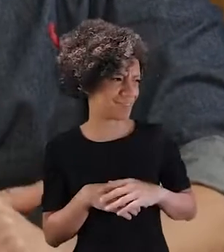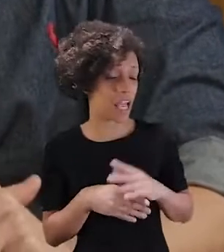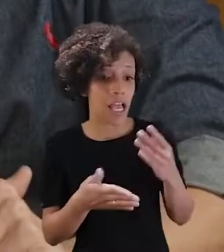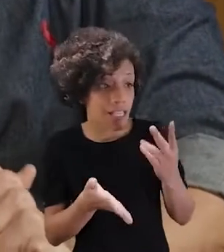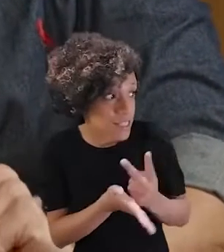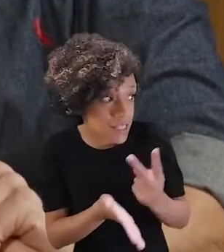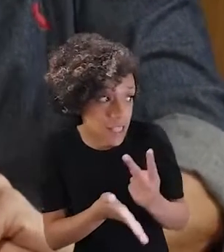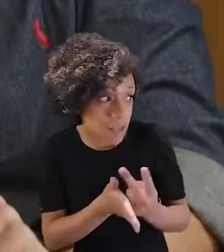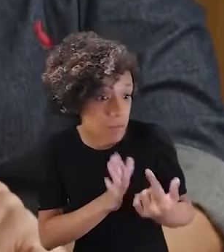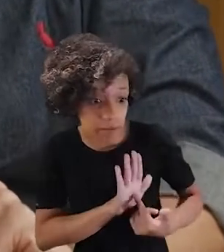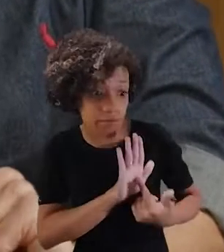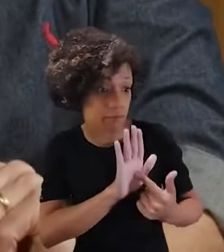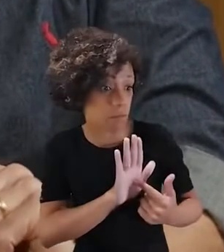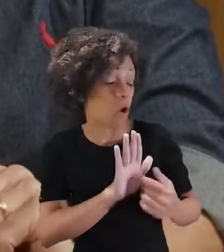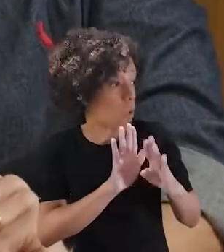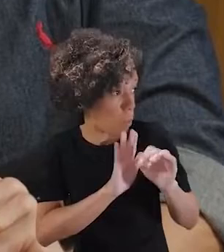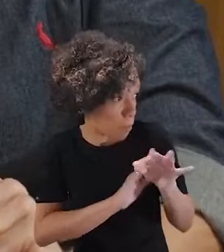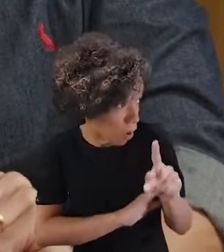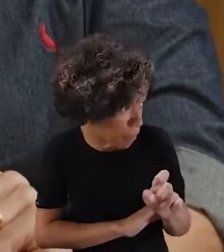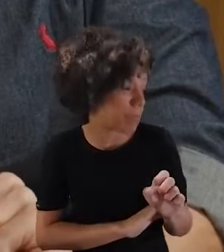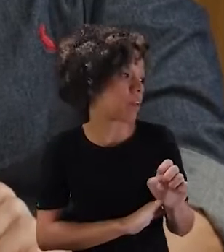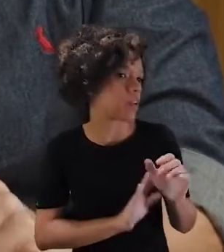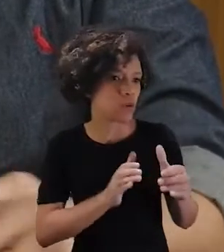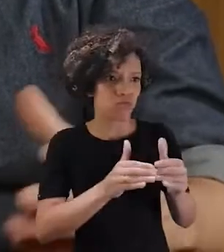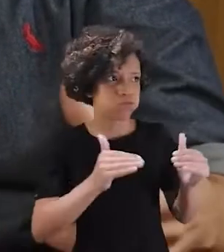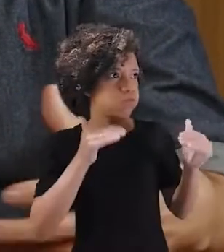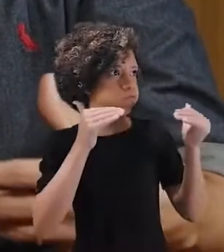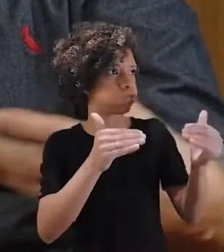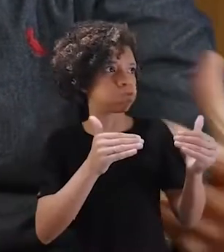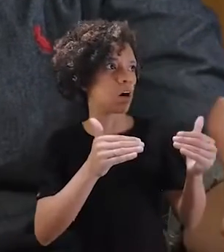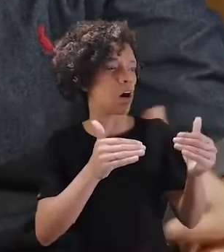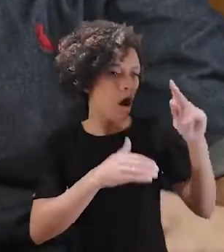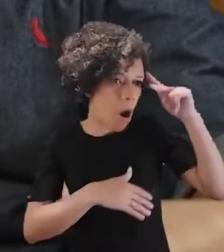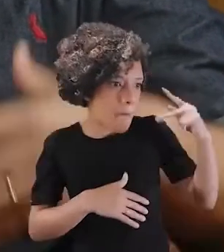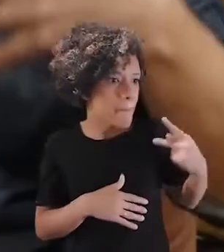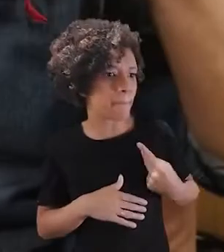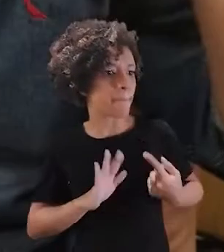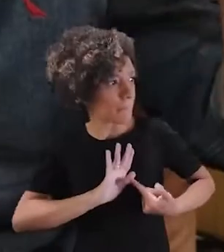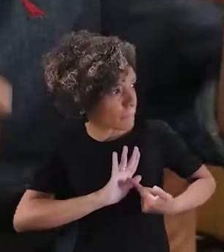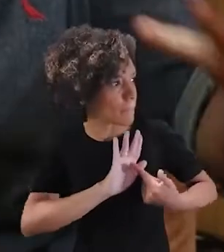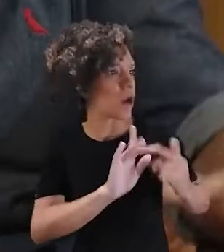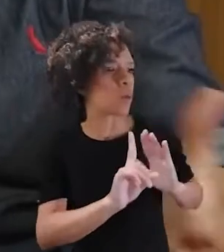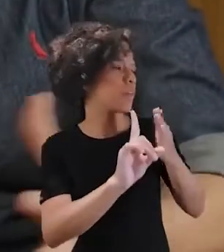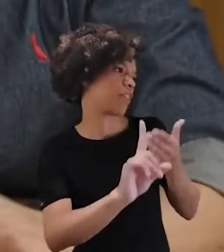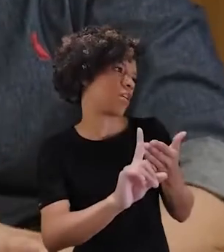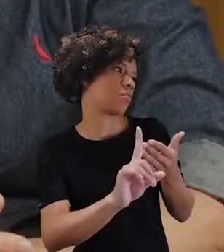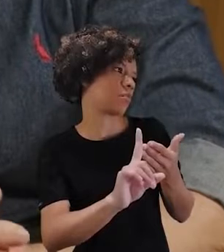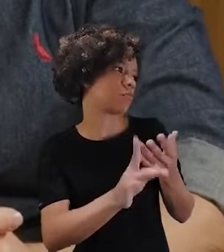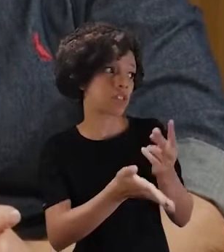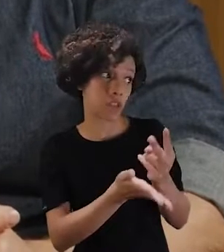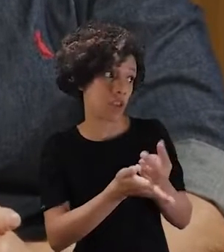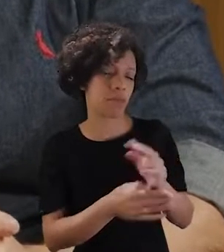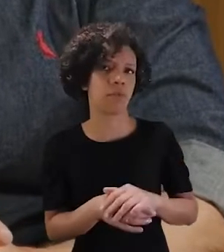corruptível né nós sempre tentamos assim é humanizar o a figura do Capitão Nascimento e de outros policiais